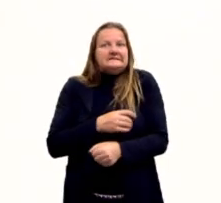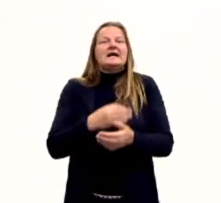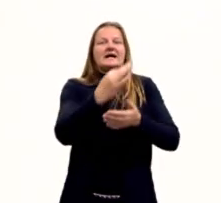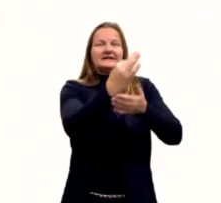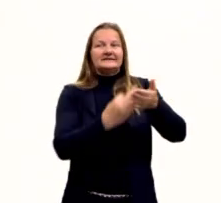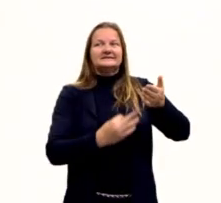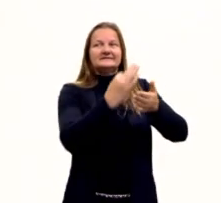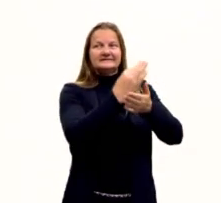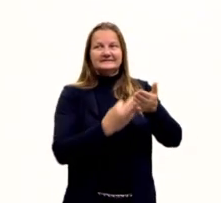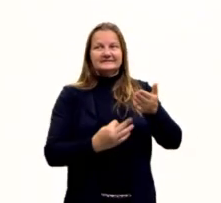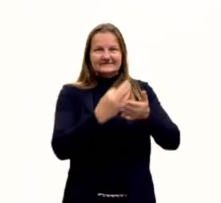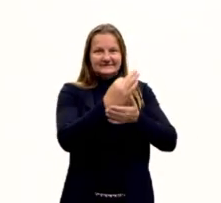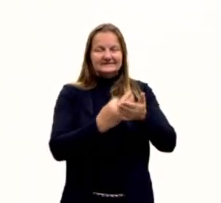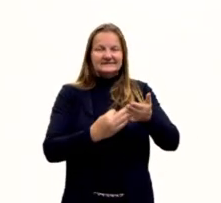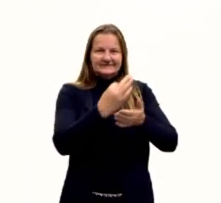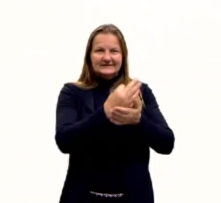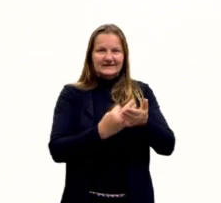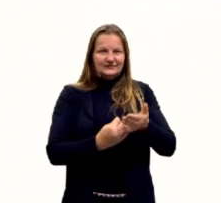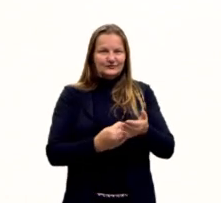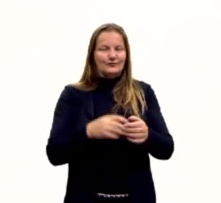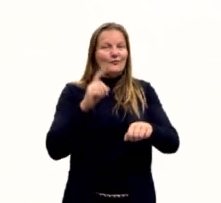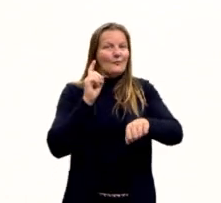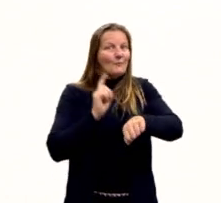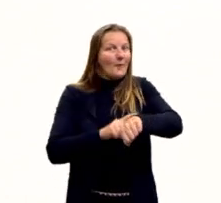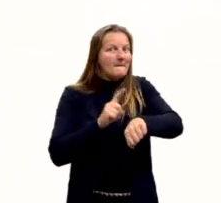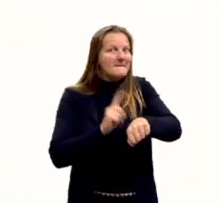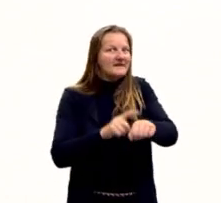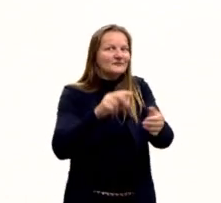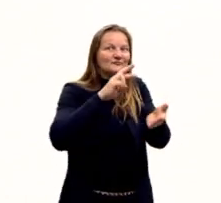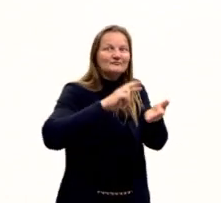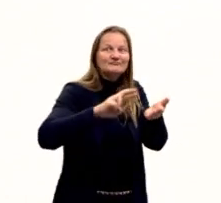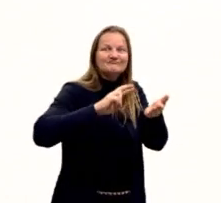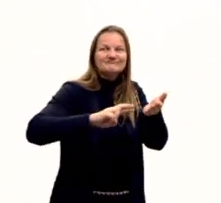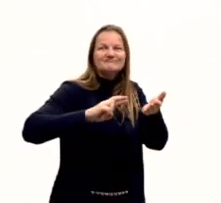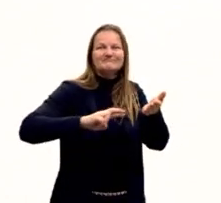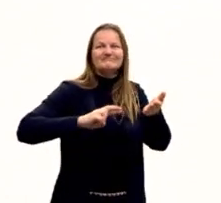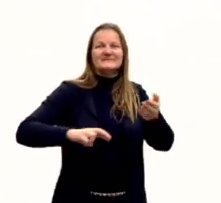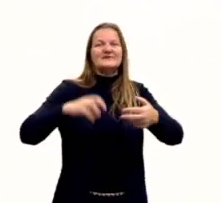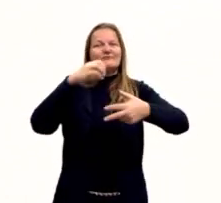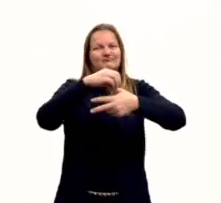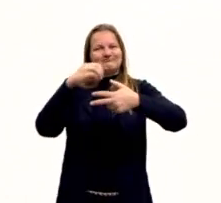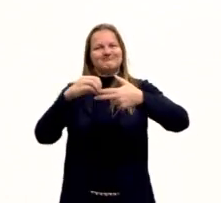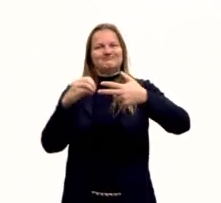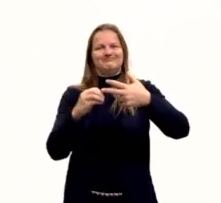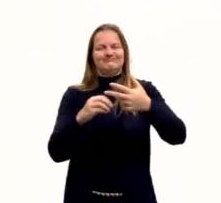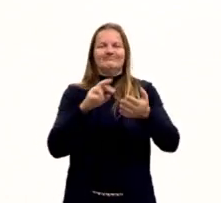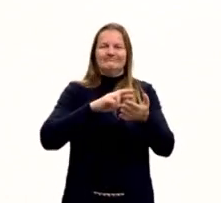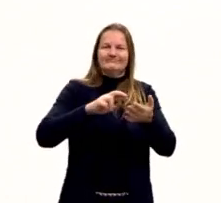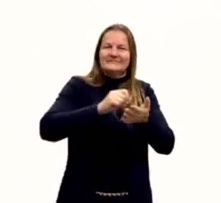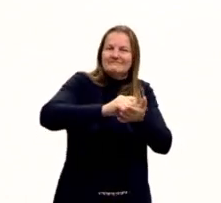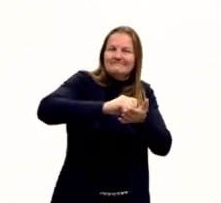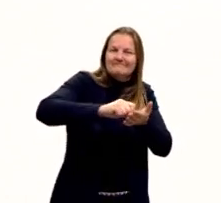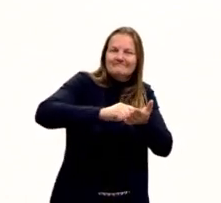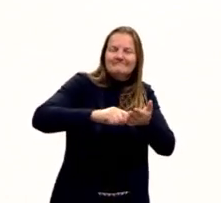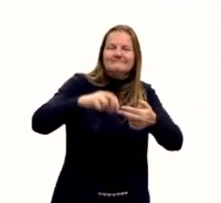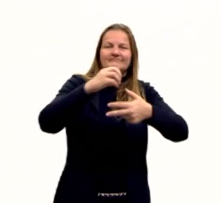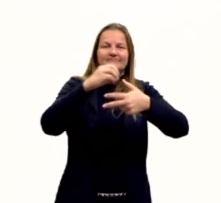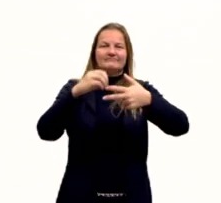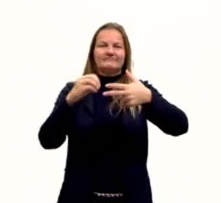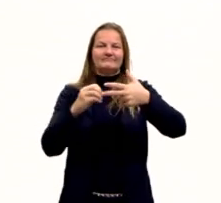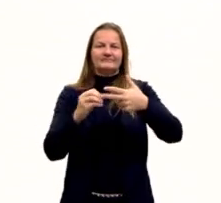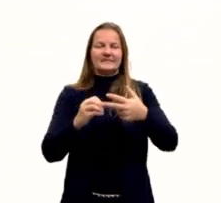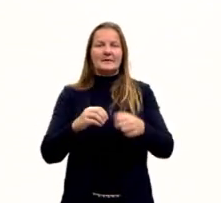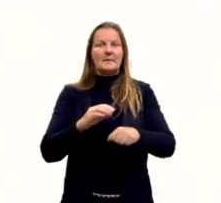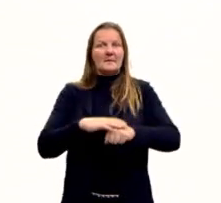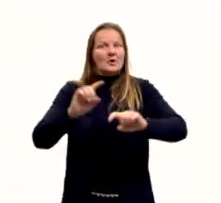textos dissertativo-argumentativo a redação do Enem na então aqui a gente tem Talvez